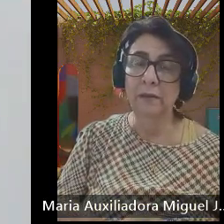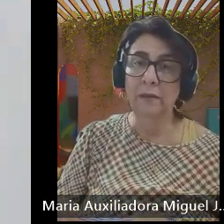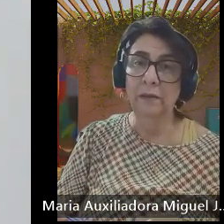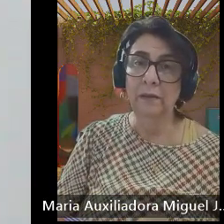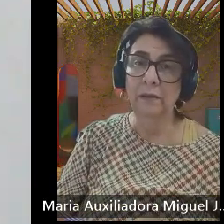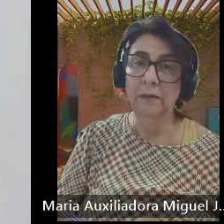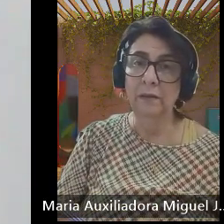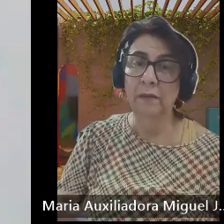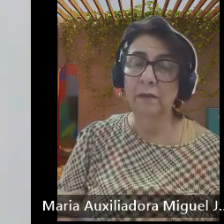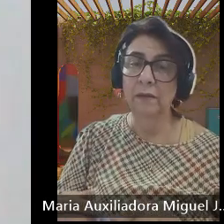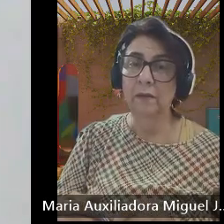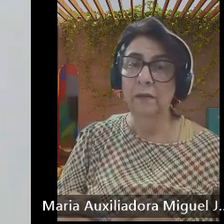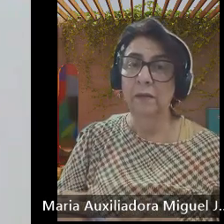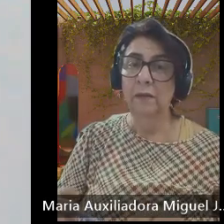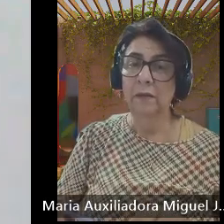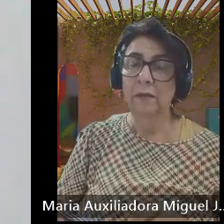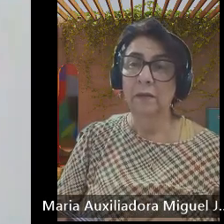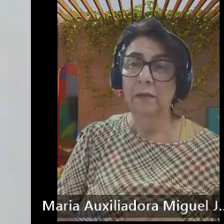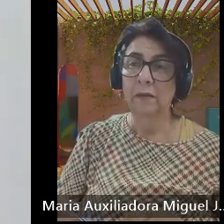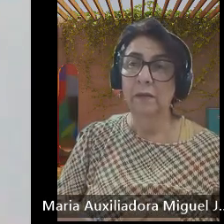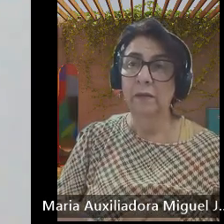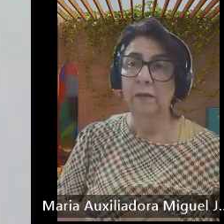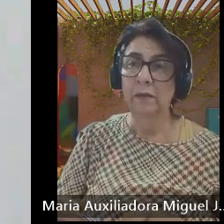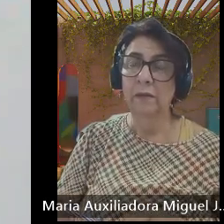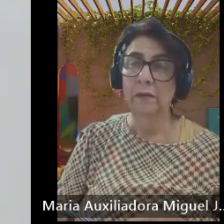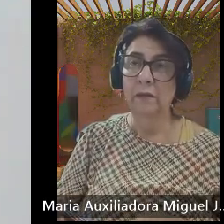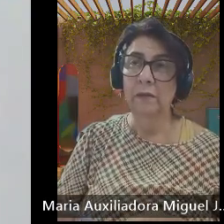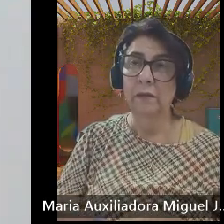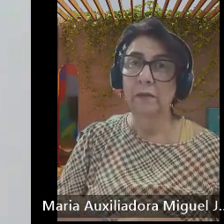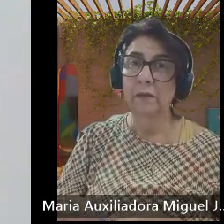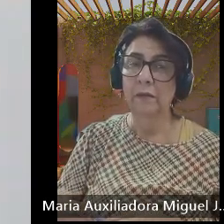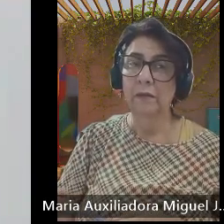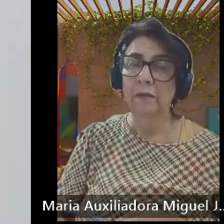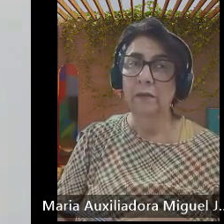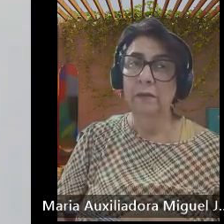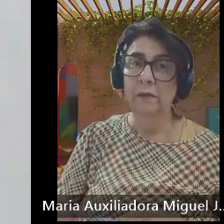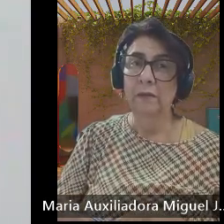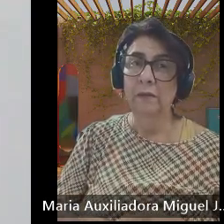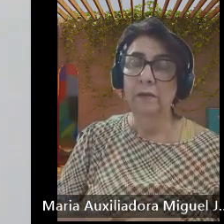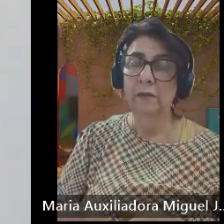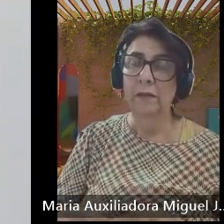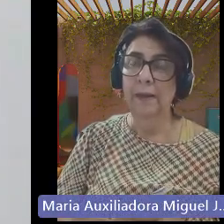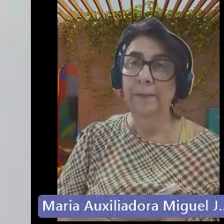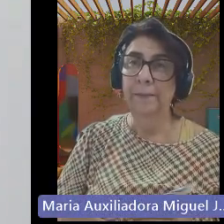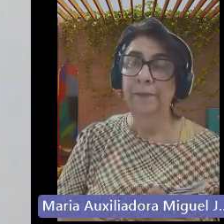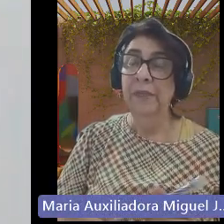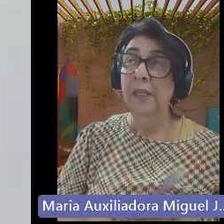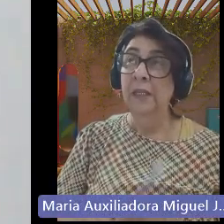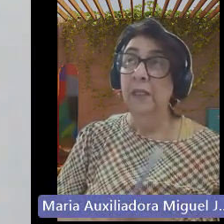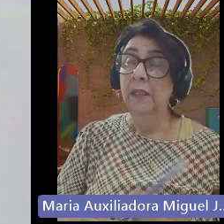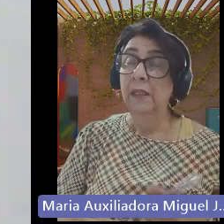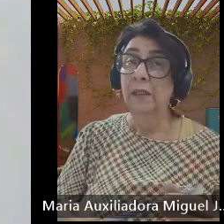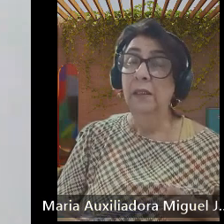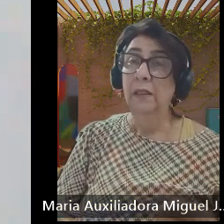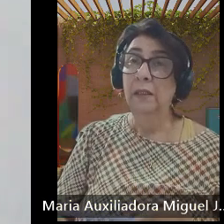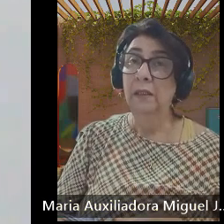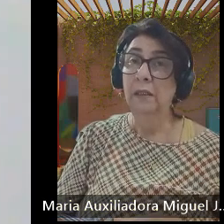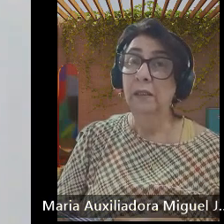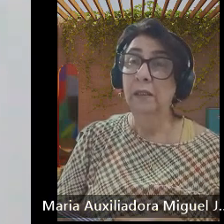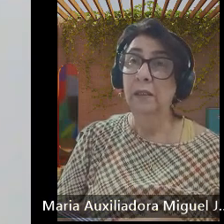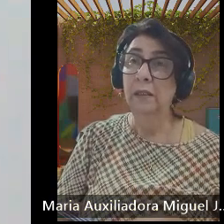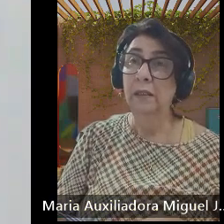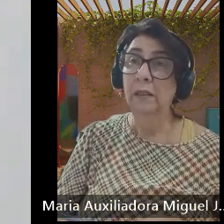sei o quanto que tem de exigência. Mas, ok, achei interessante. Tá, Não sei tá. se você vai chegar a ver, né,